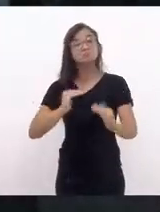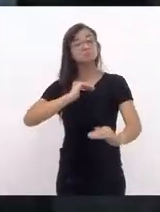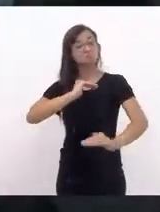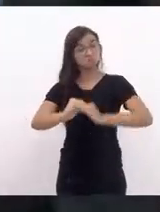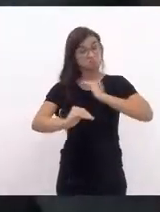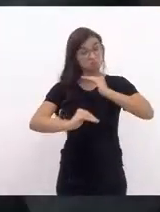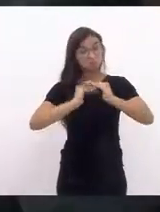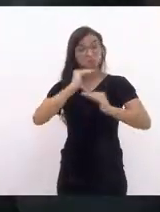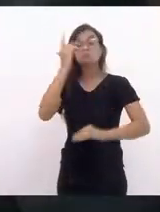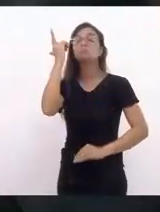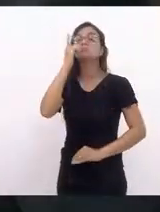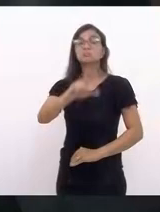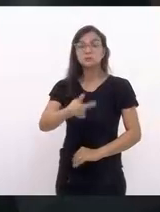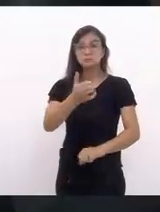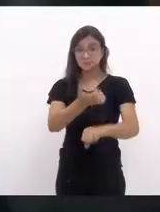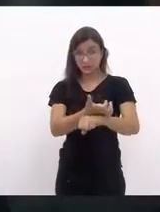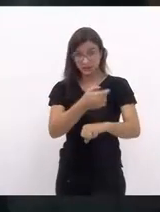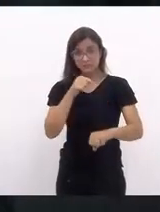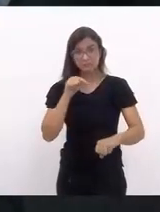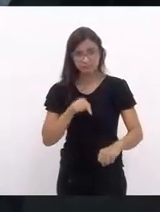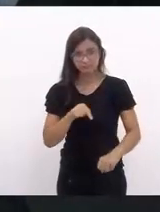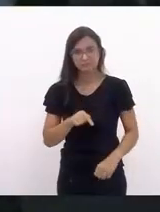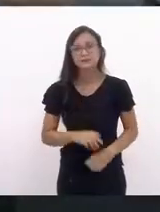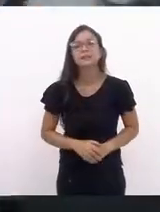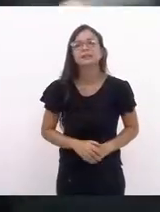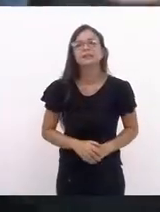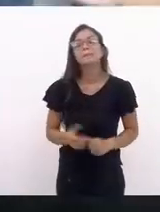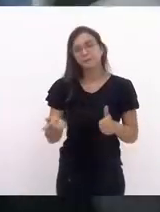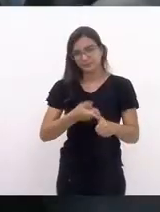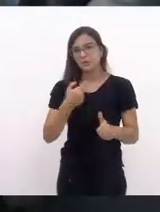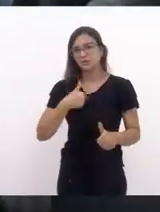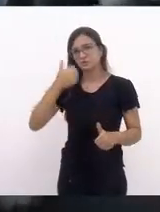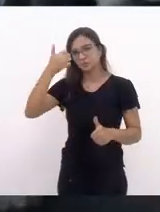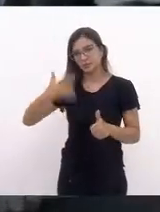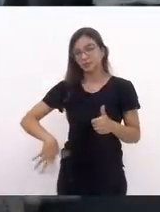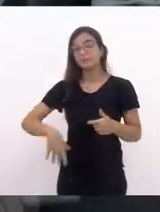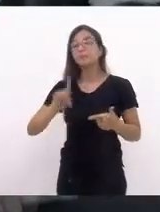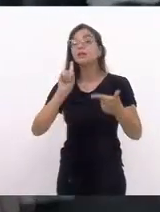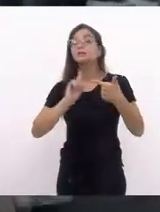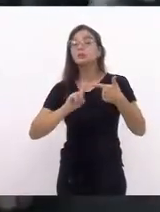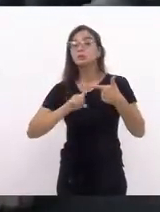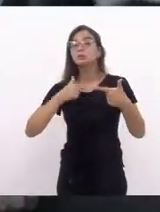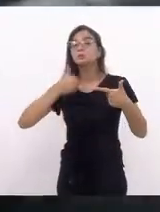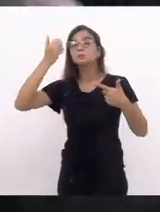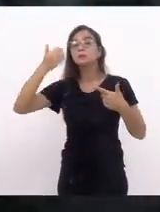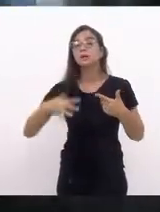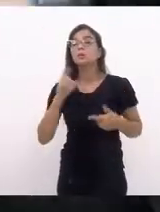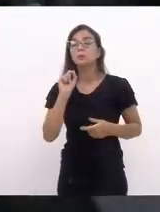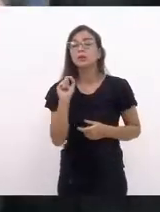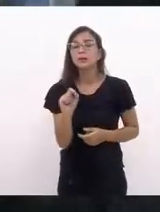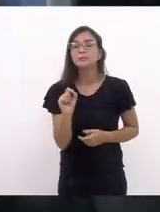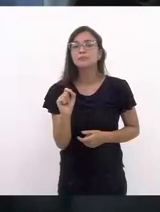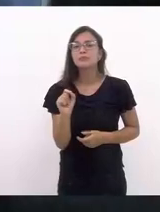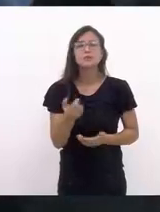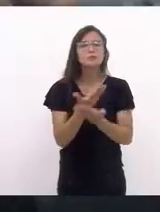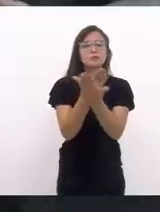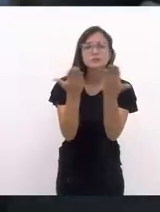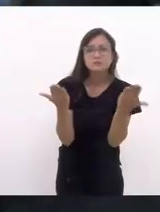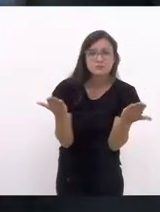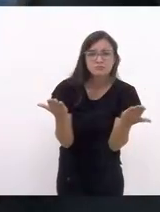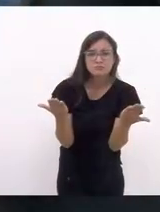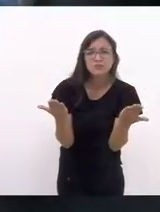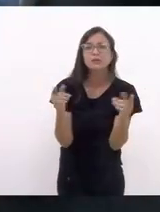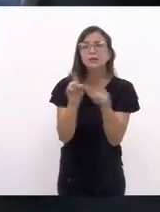nessa matéria Esse é o primeiro. Segundo eu quero dizer a vocês e quero